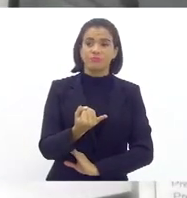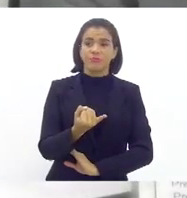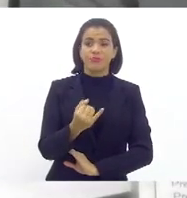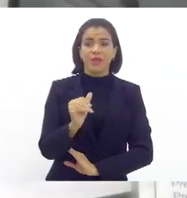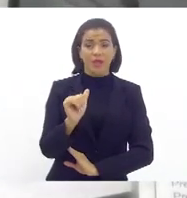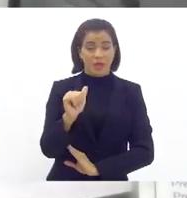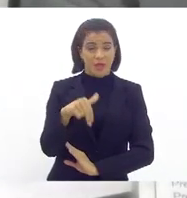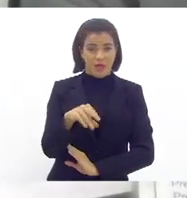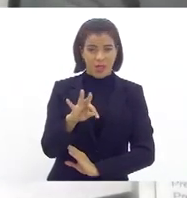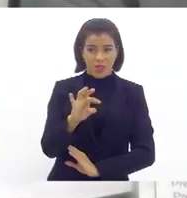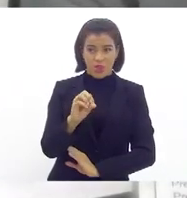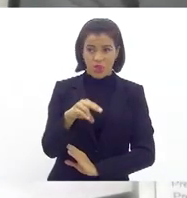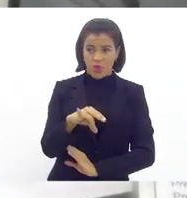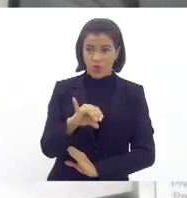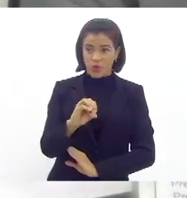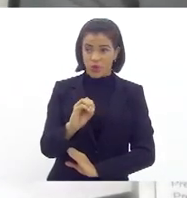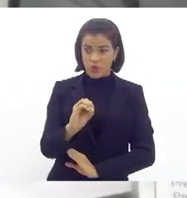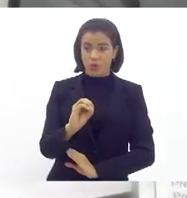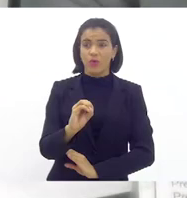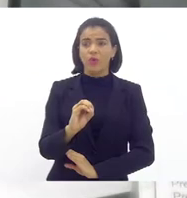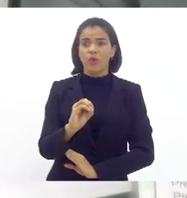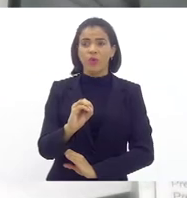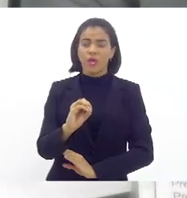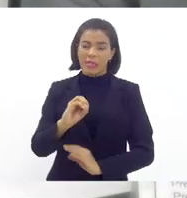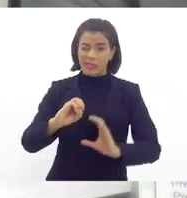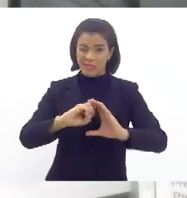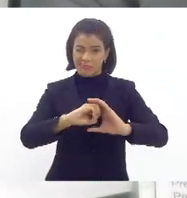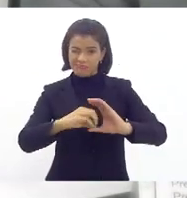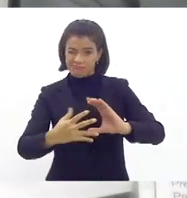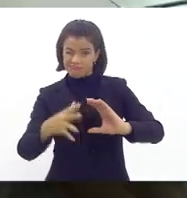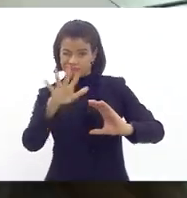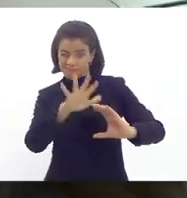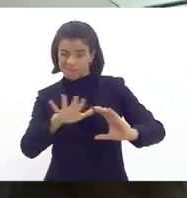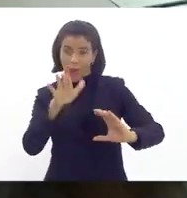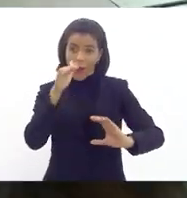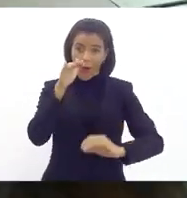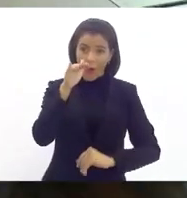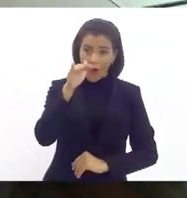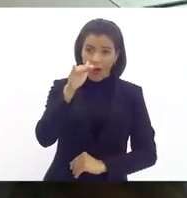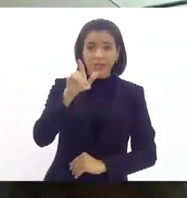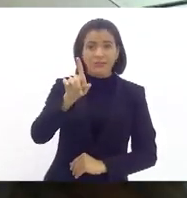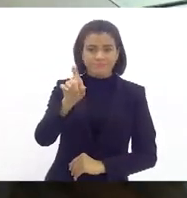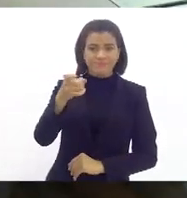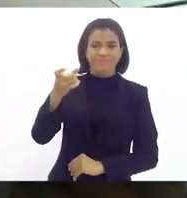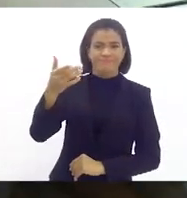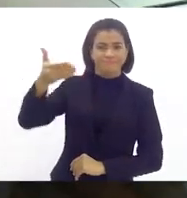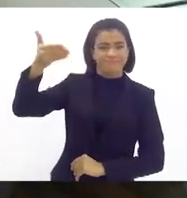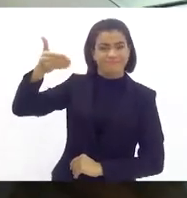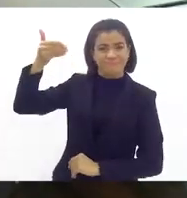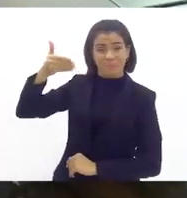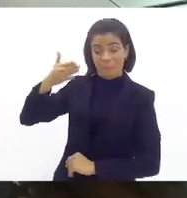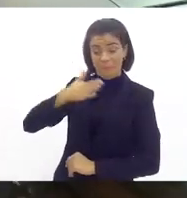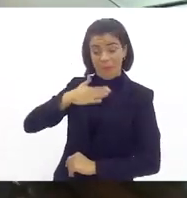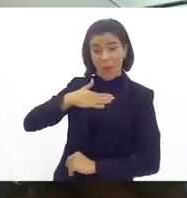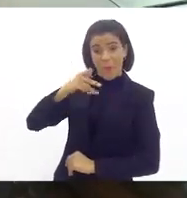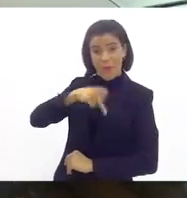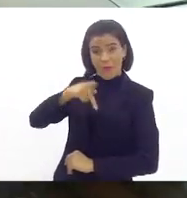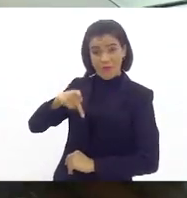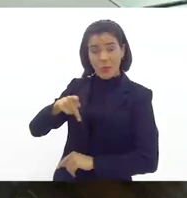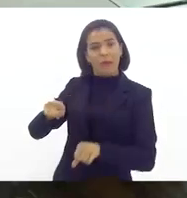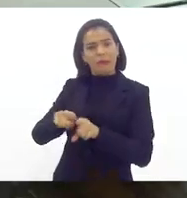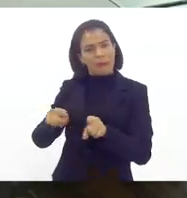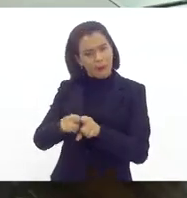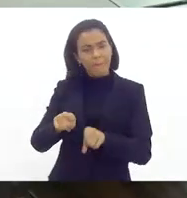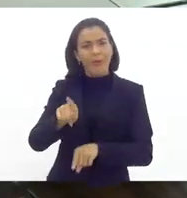Antônio Rodrigues, que está aqui, ele tem uma característica curiosa, que é a seguinte, ele já foi meu professor e meu aluno.